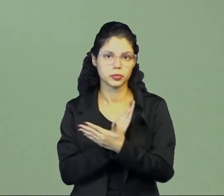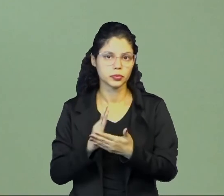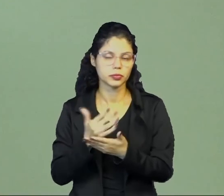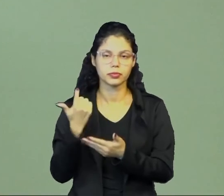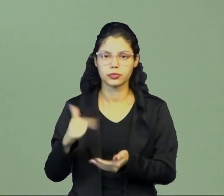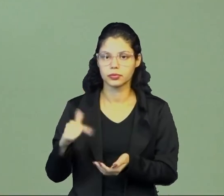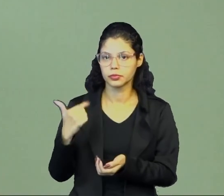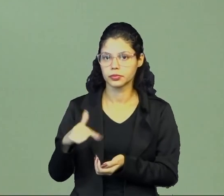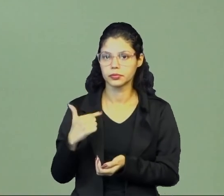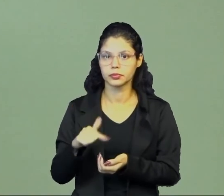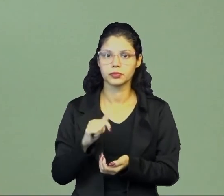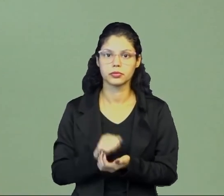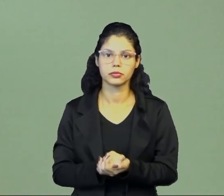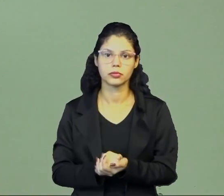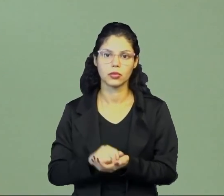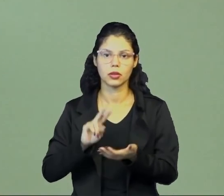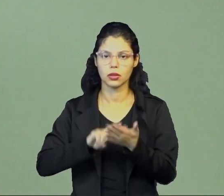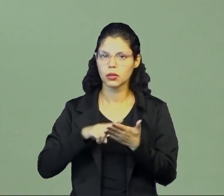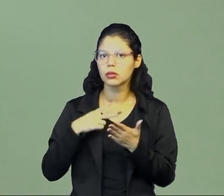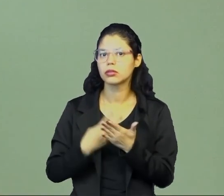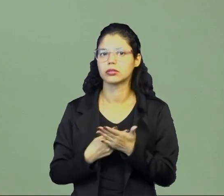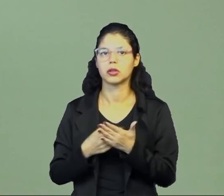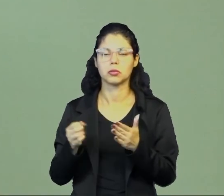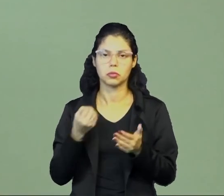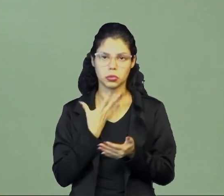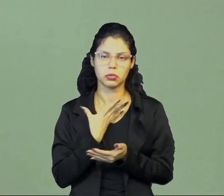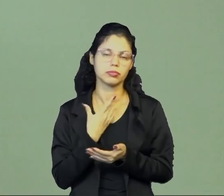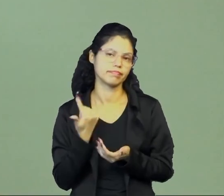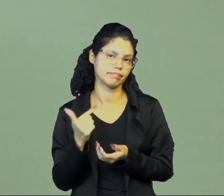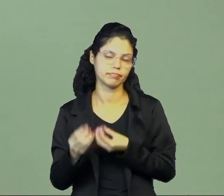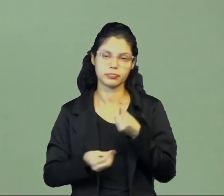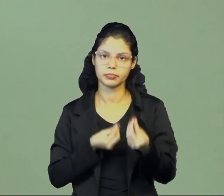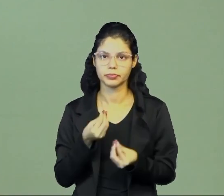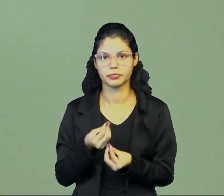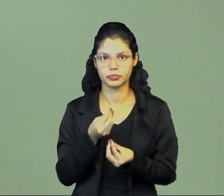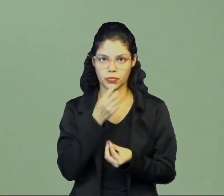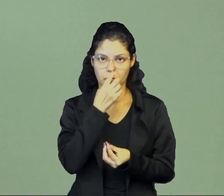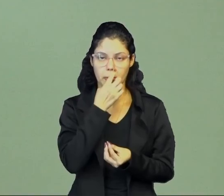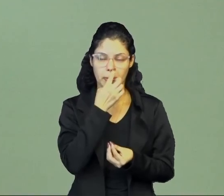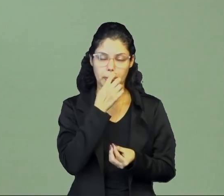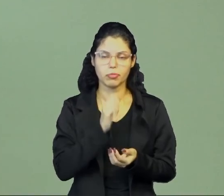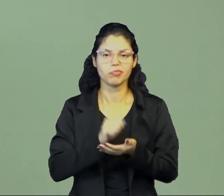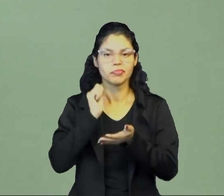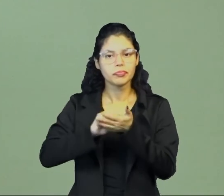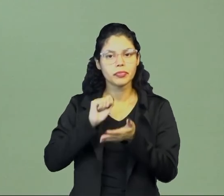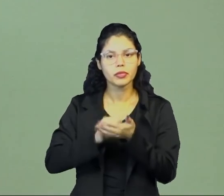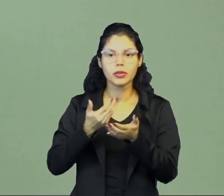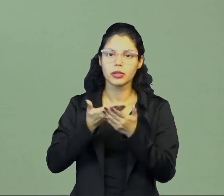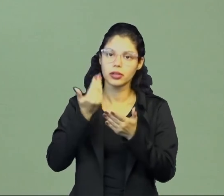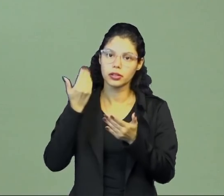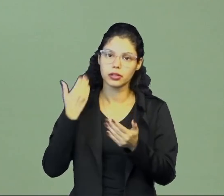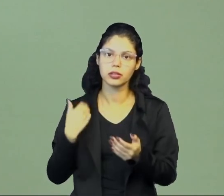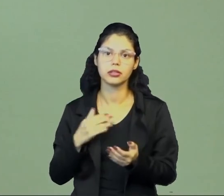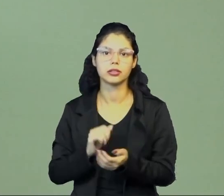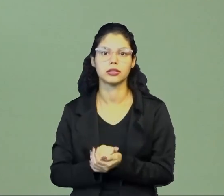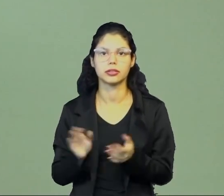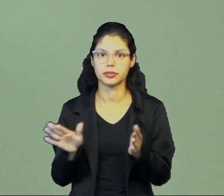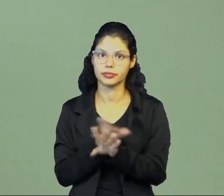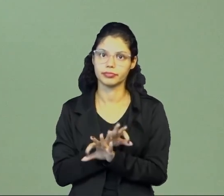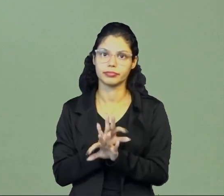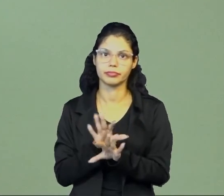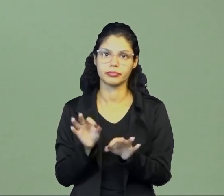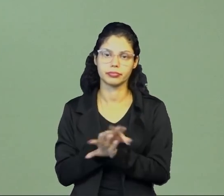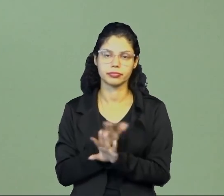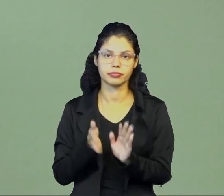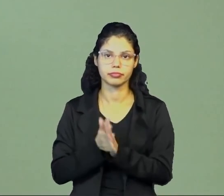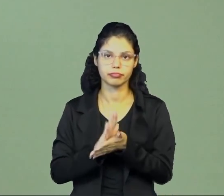algumas, né, um códice completamente decifrável, né, por conta, né, de ter os seus registros, né, os seus impérios destruídos ali